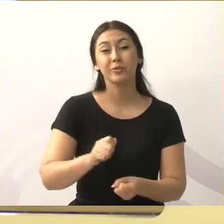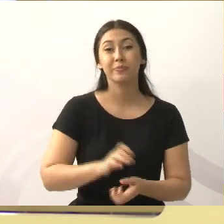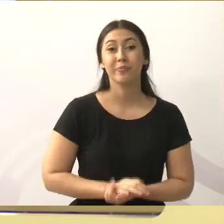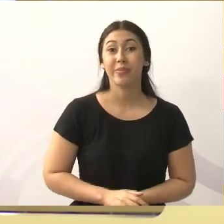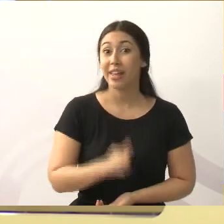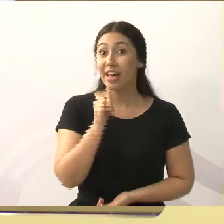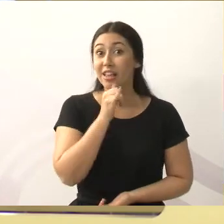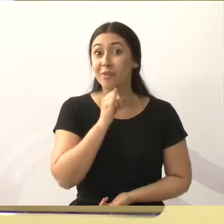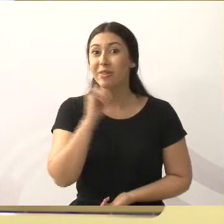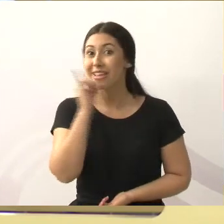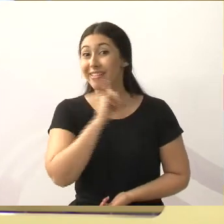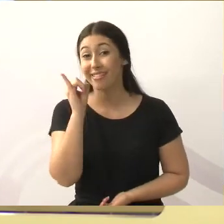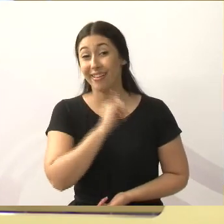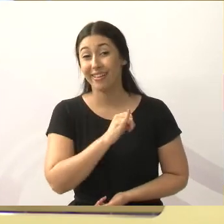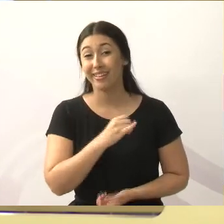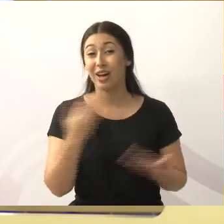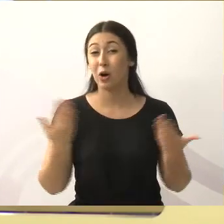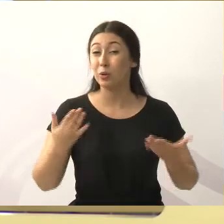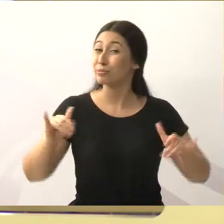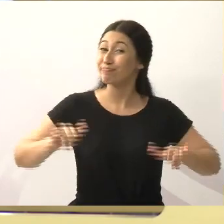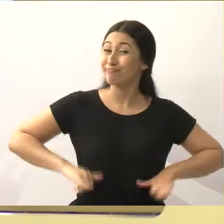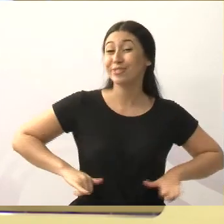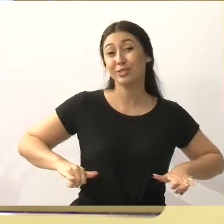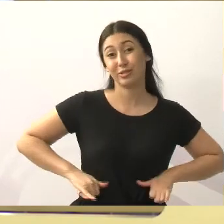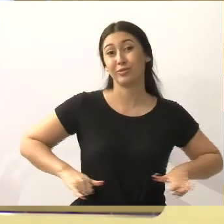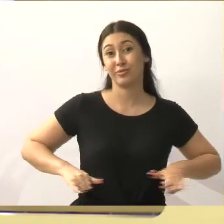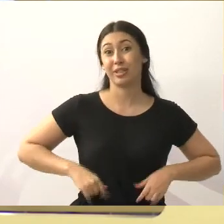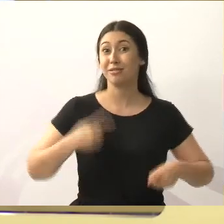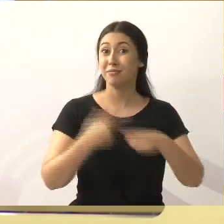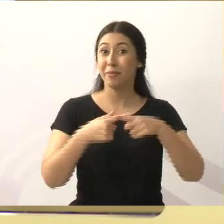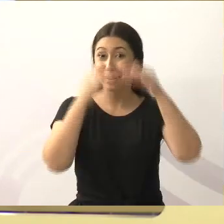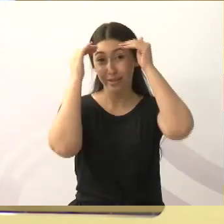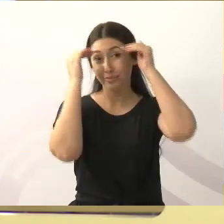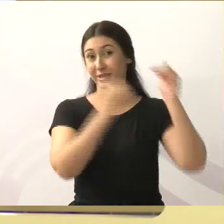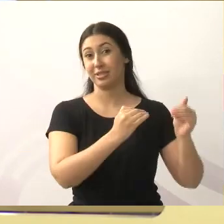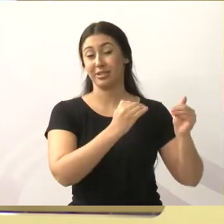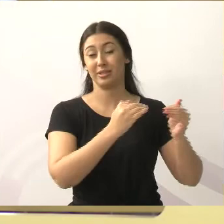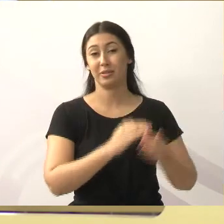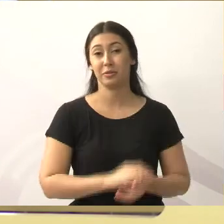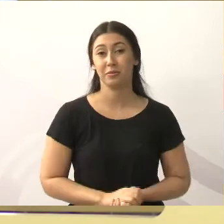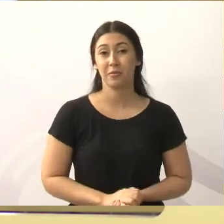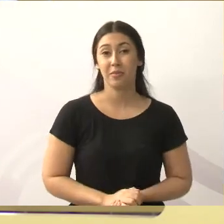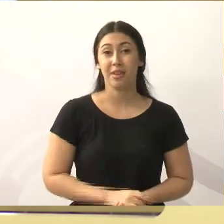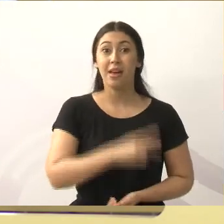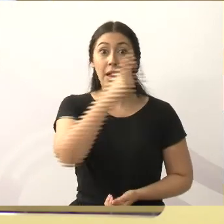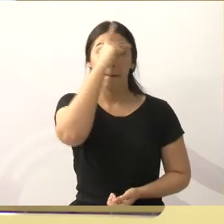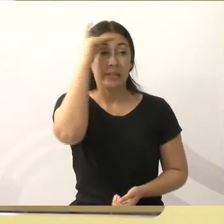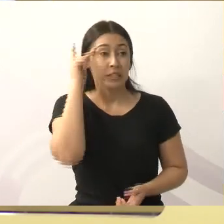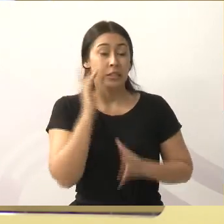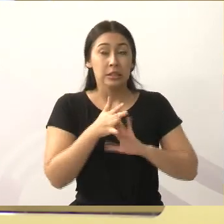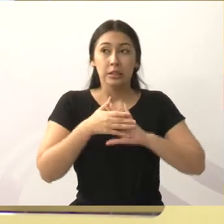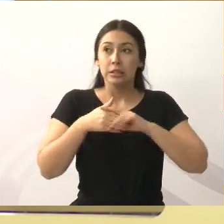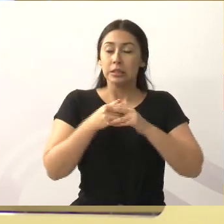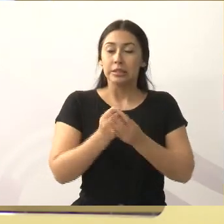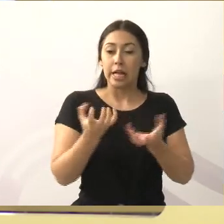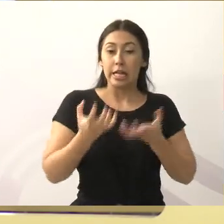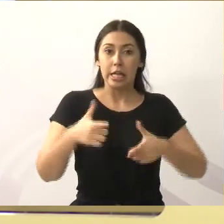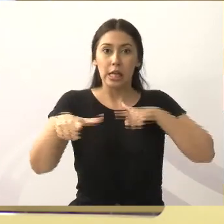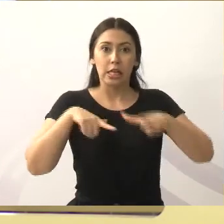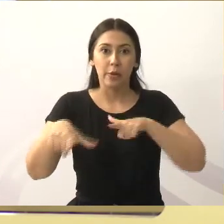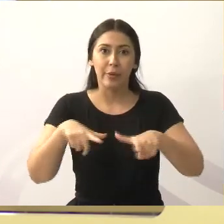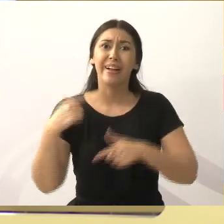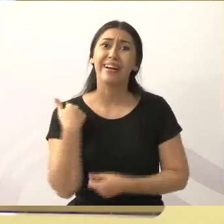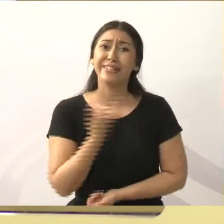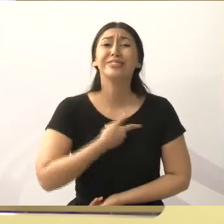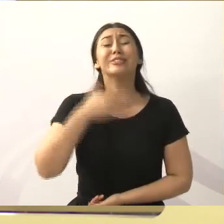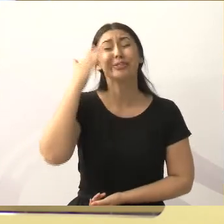o preço. E aí eu sei que as pessoas estão ansiosas para voltar a trabalhar, o comércio, a gente sabe